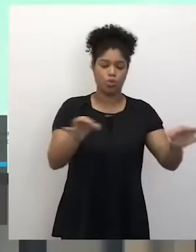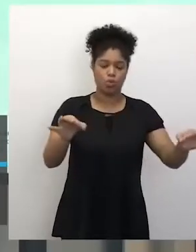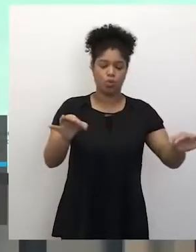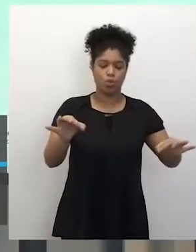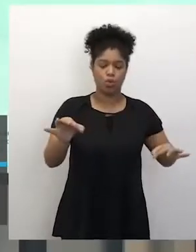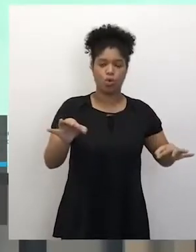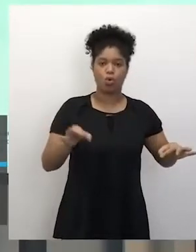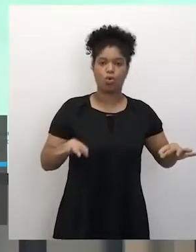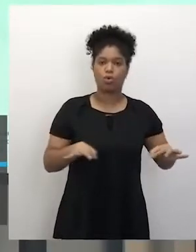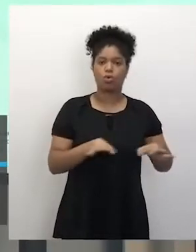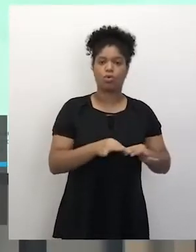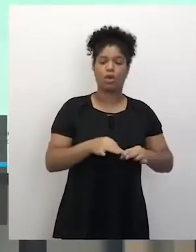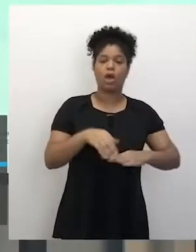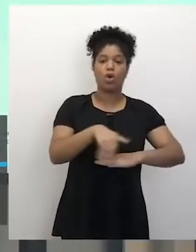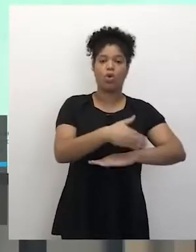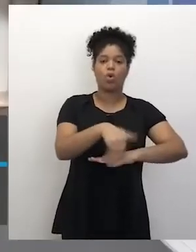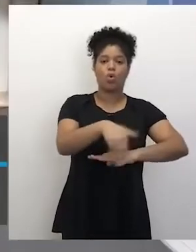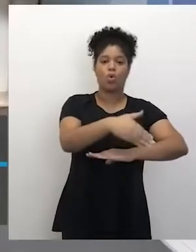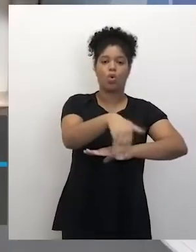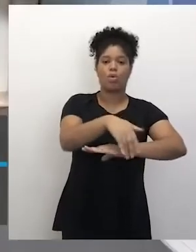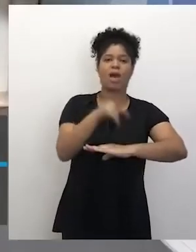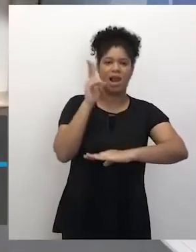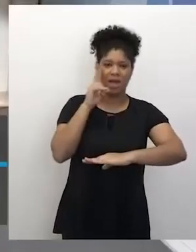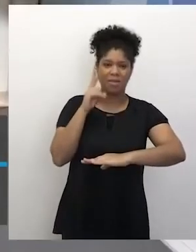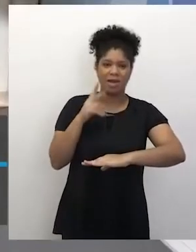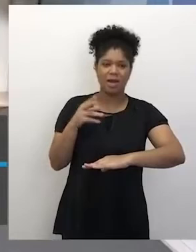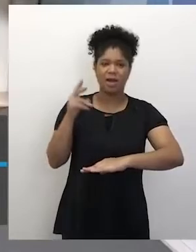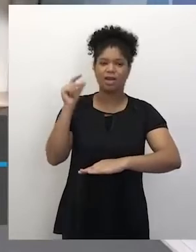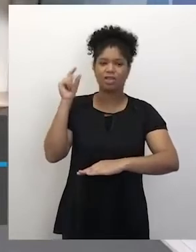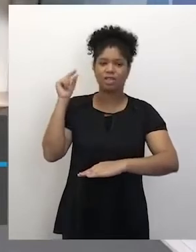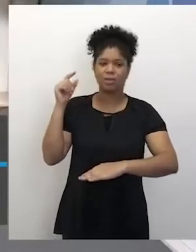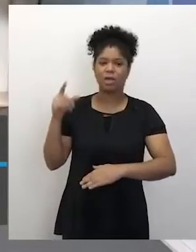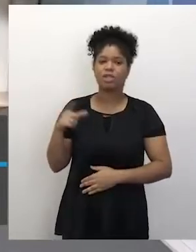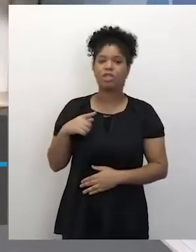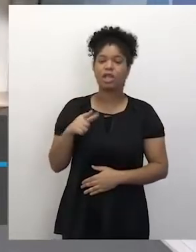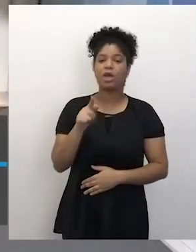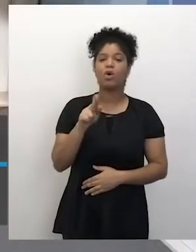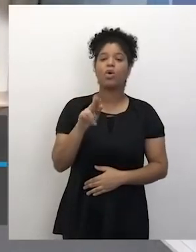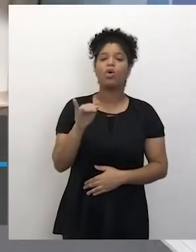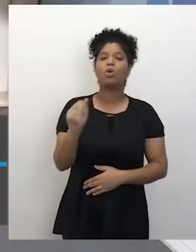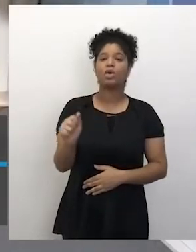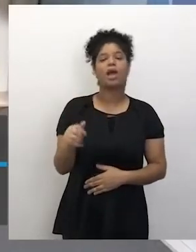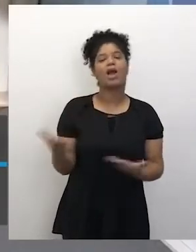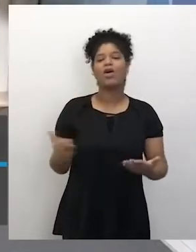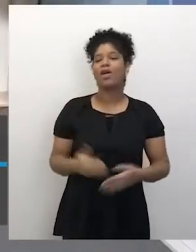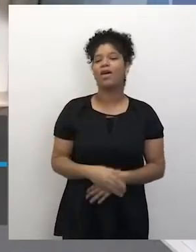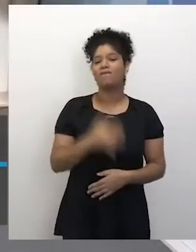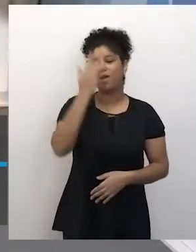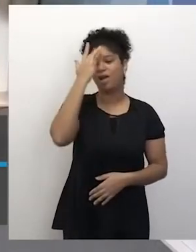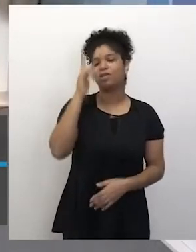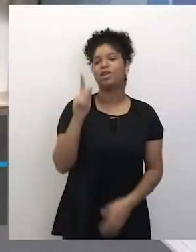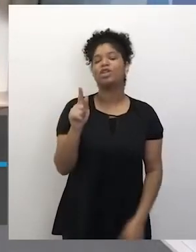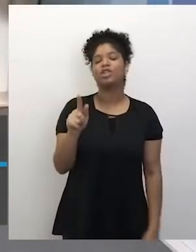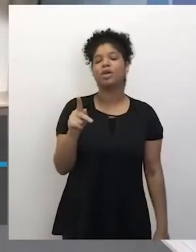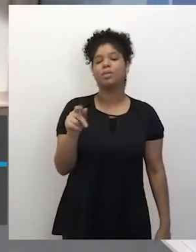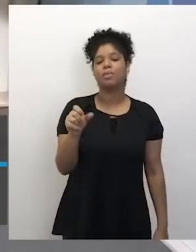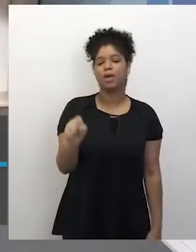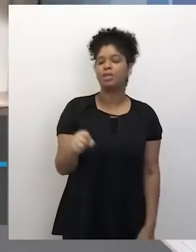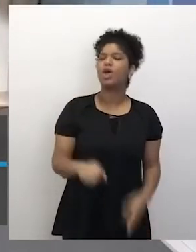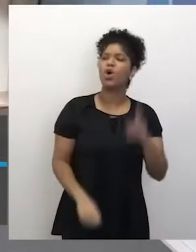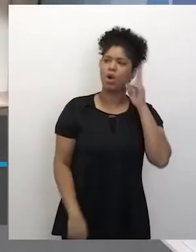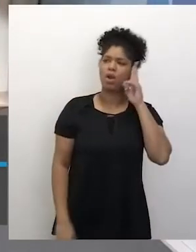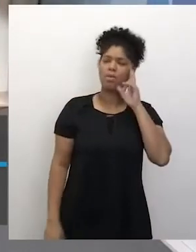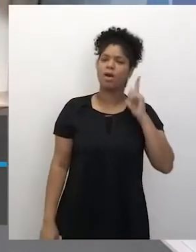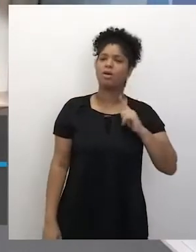localização de ruas. Antigamente a gente usava o guia, né, professor Carlos? Hoje a gente usa o GPS, né? Sim. Eu lembro do